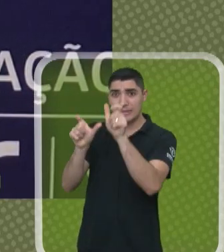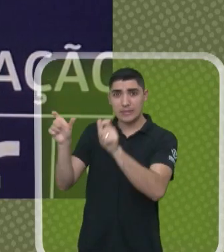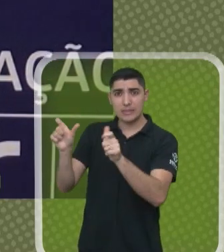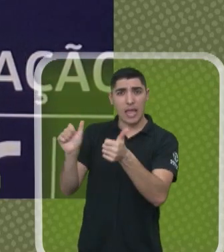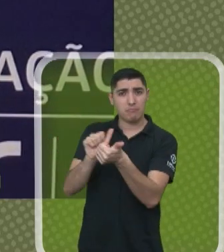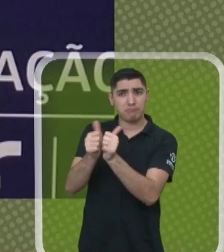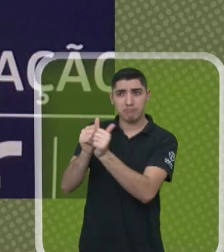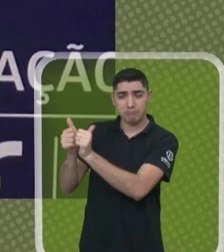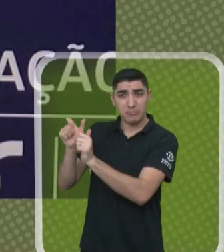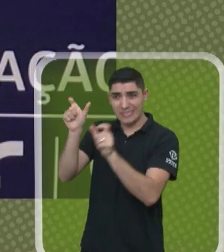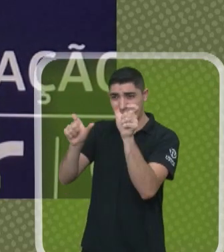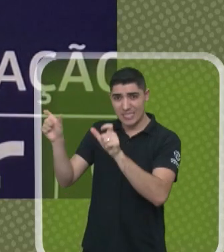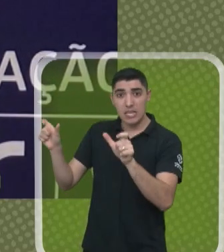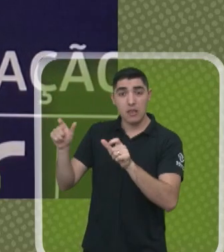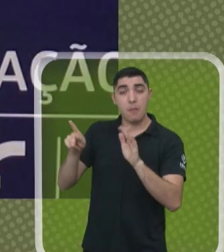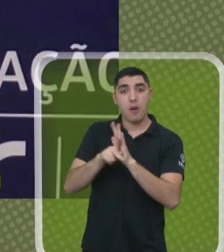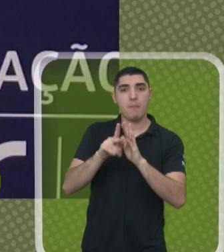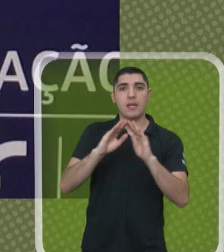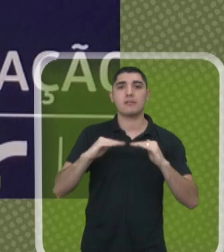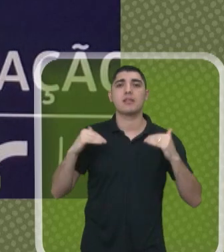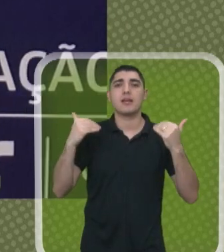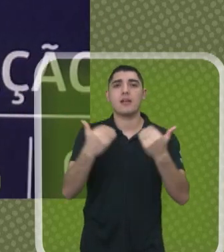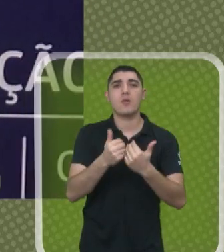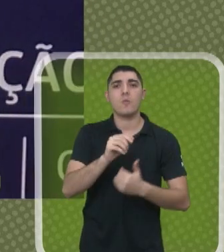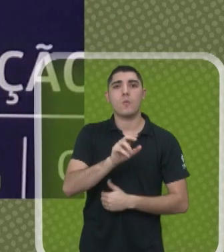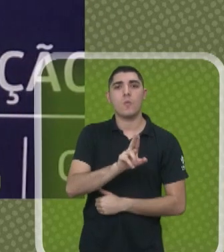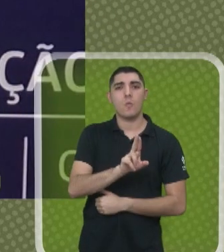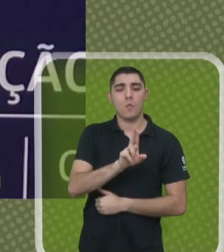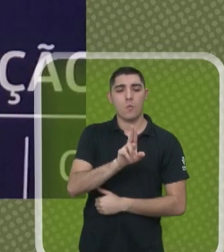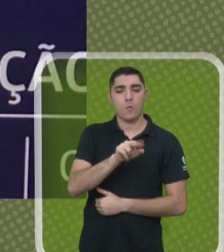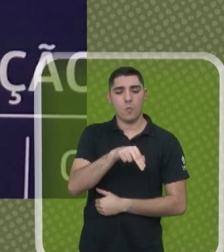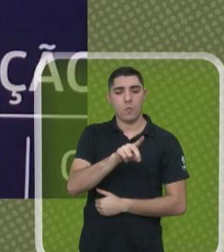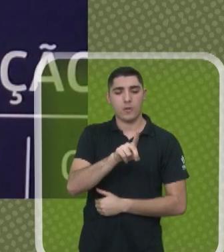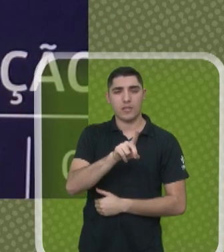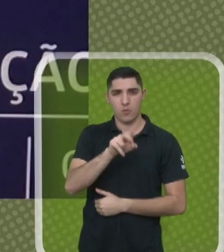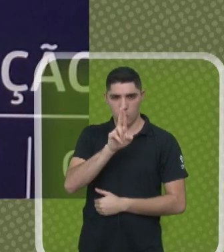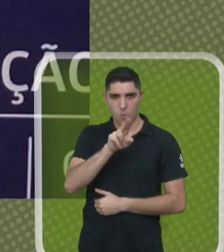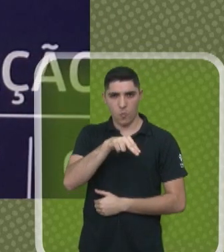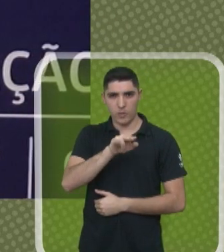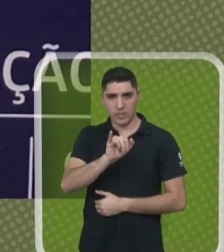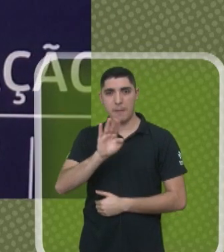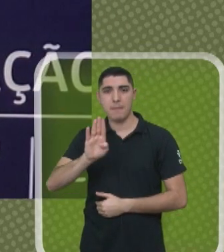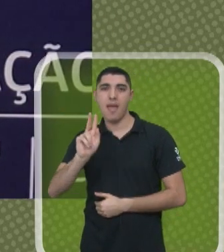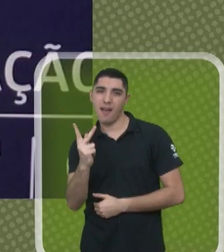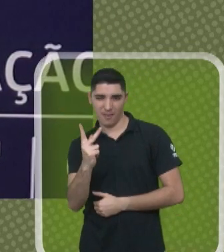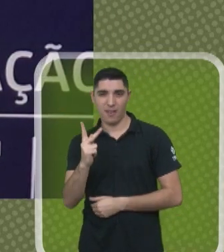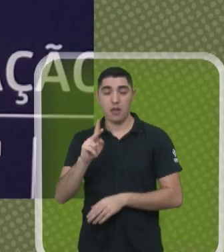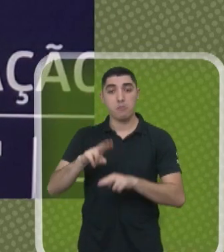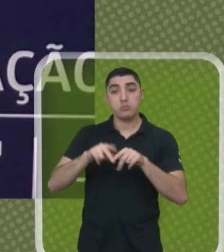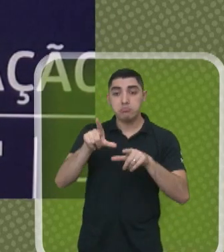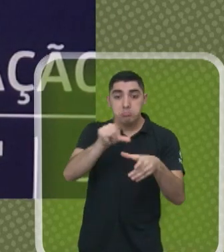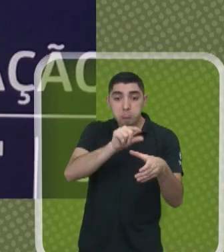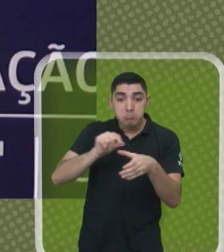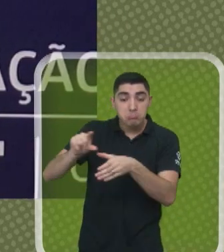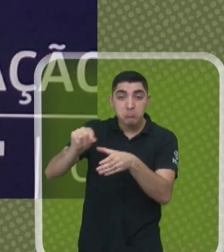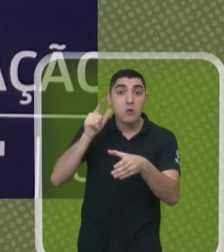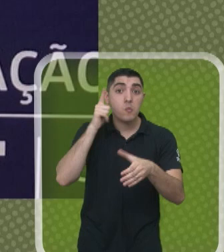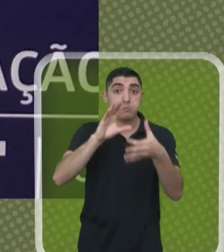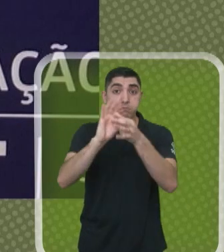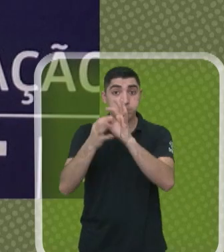clubes diferentes na Arena UniBH. Com esse resultado, a atleta classificou-se para a seletiva olímpica